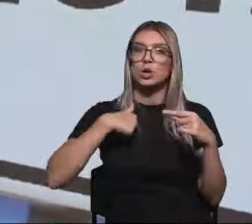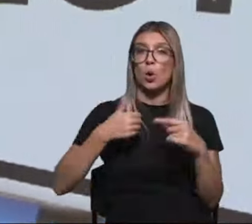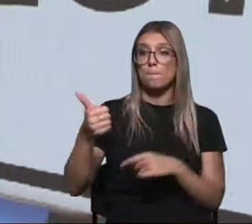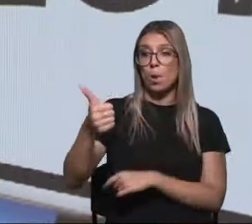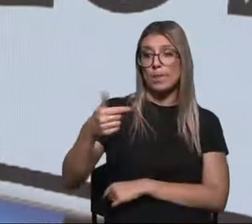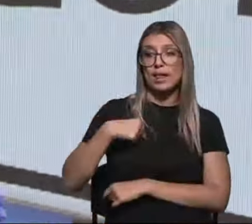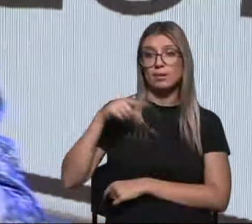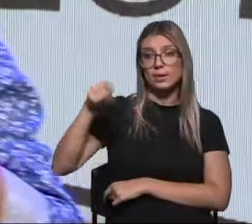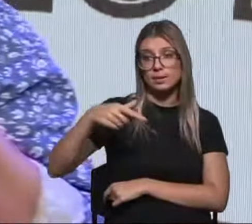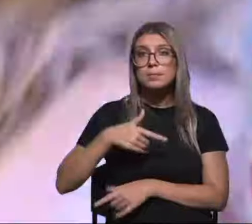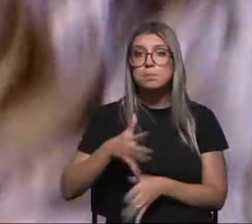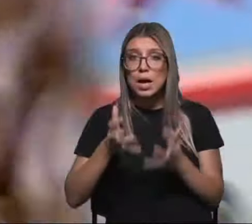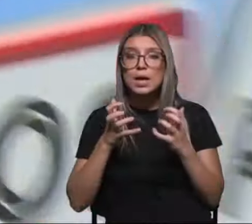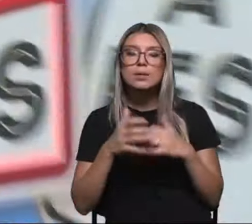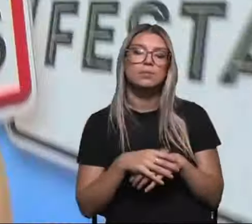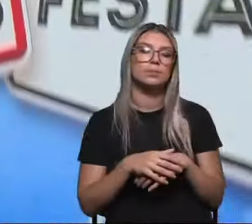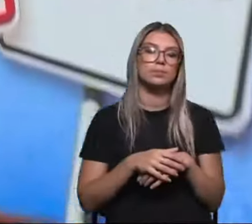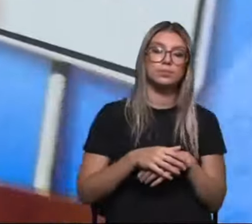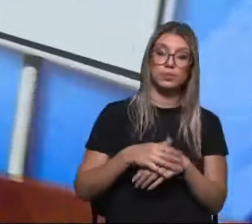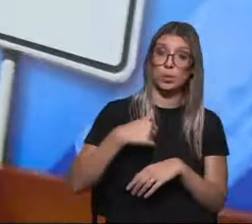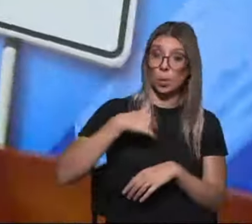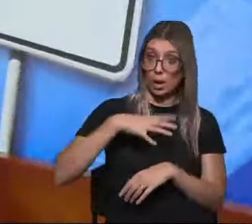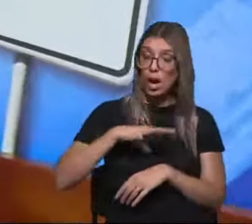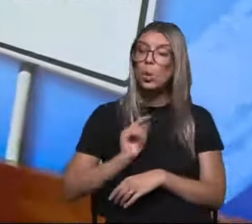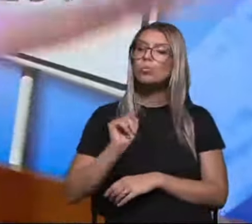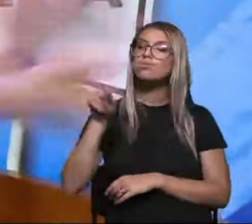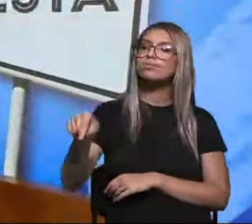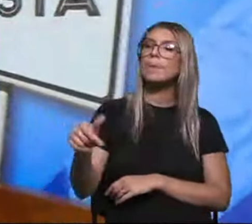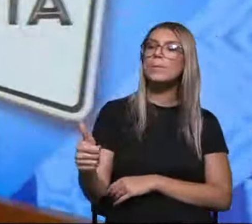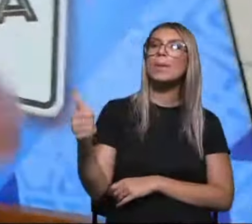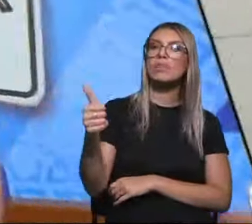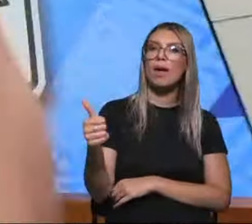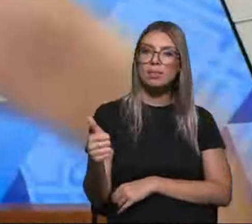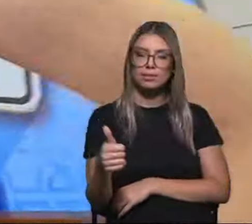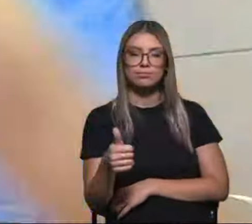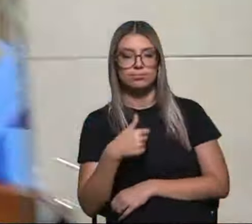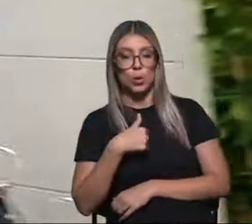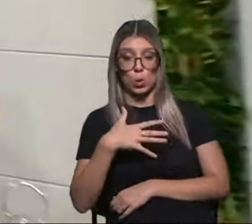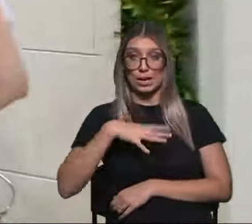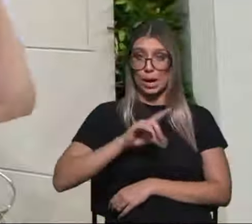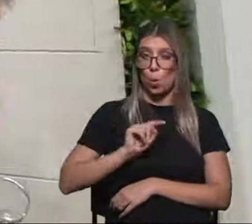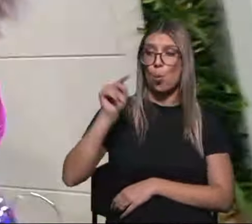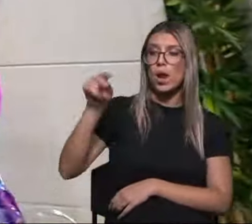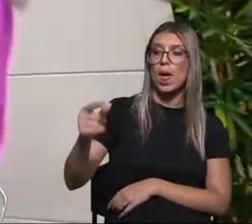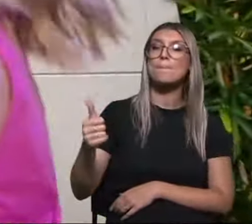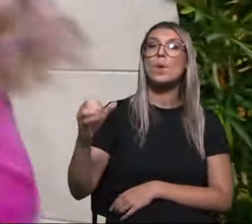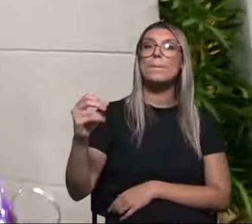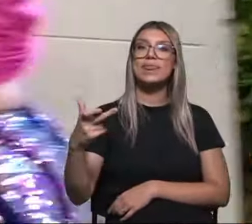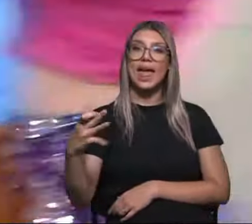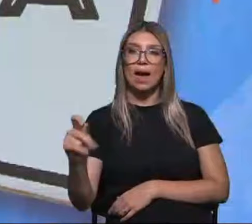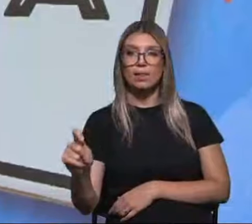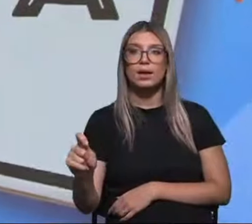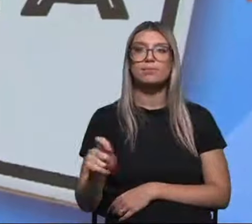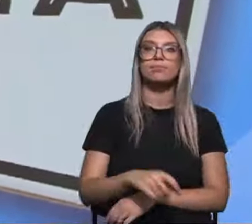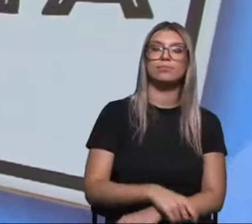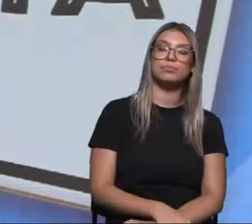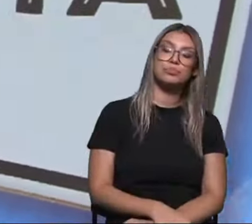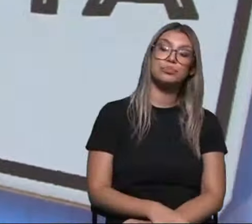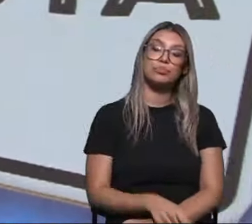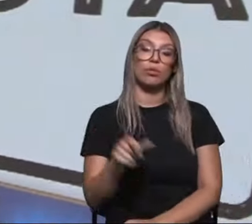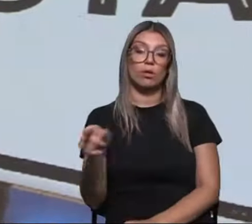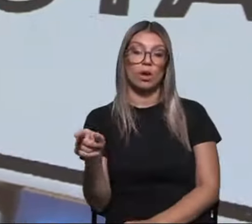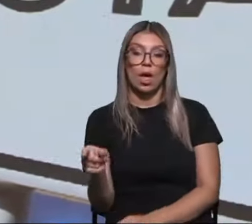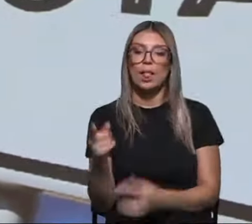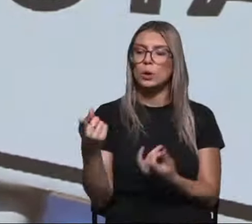boba dela, quero ir à boba dela, quero ir à boba dela. E ela é tudo o